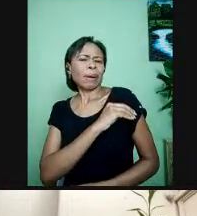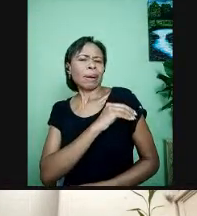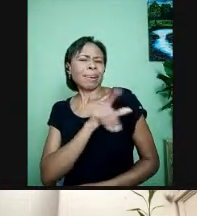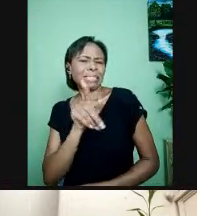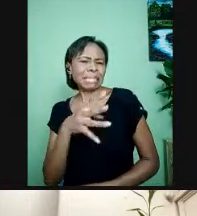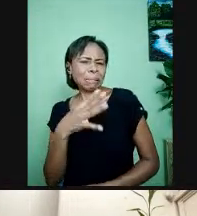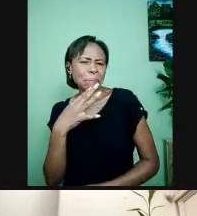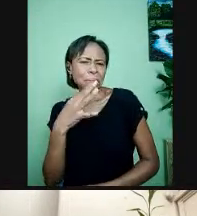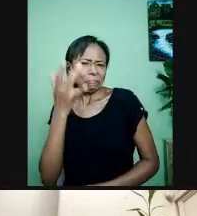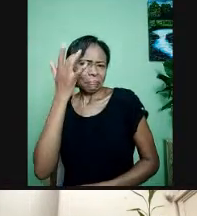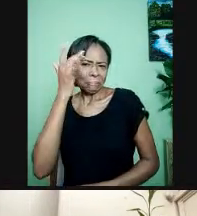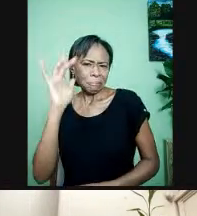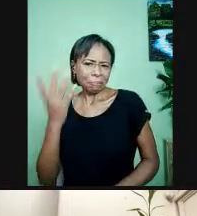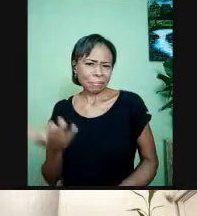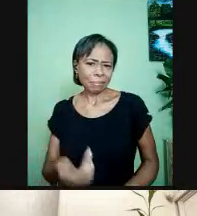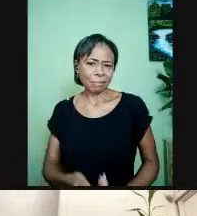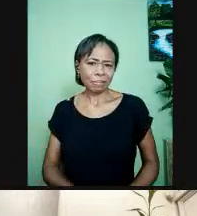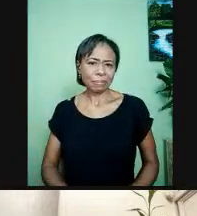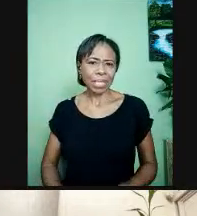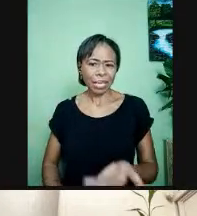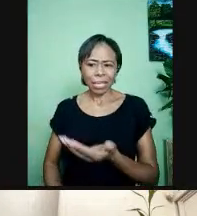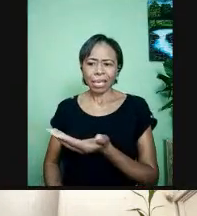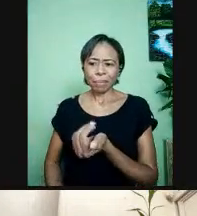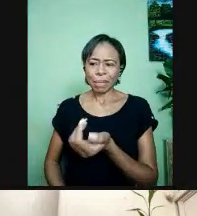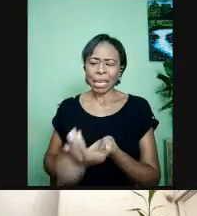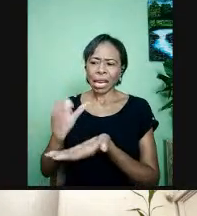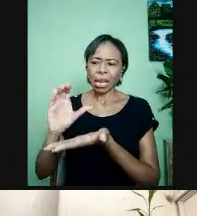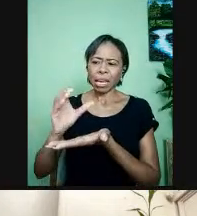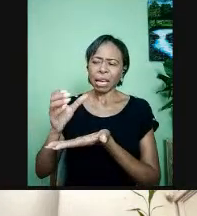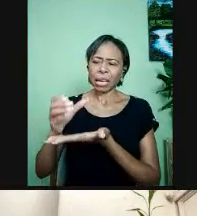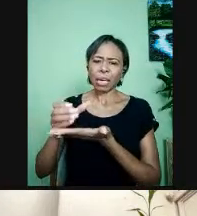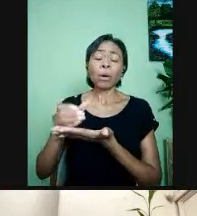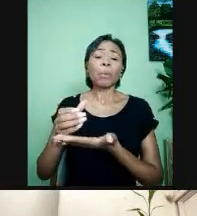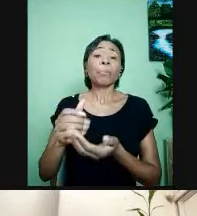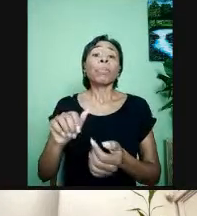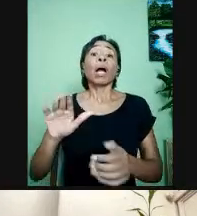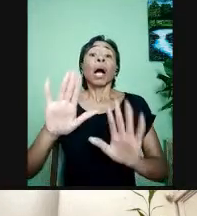falar. Peraí, meu filho, me dá ali a latinha, por favor. Qual que é a proposta?